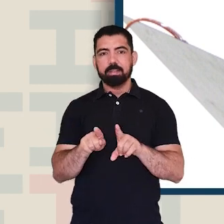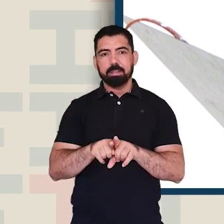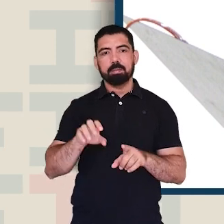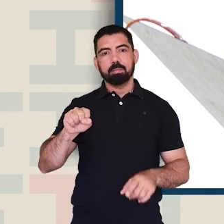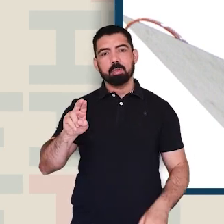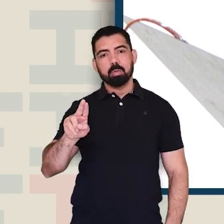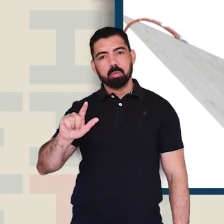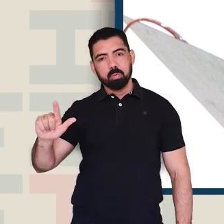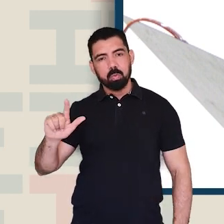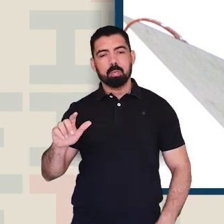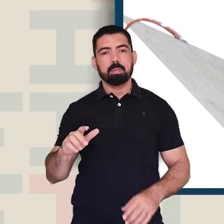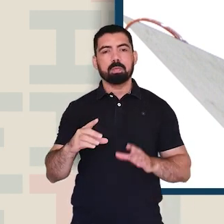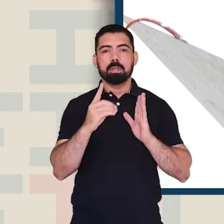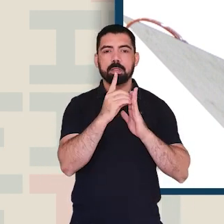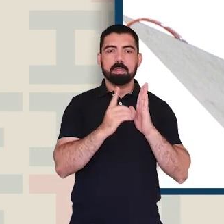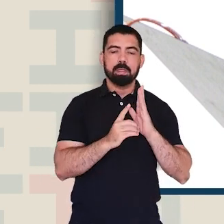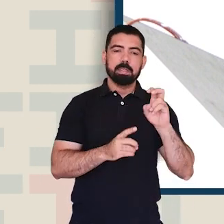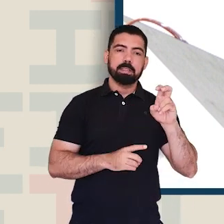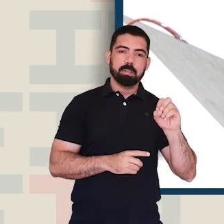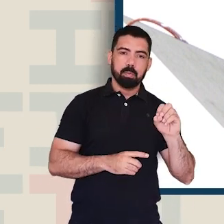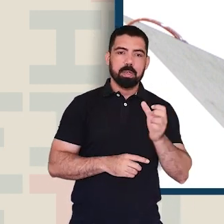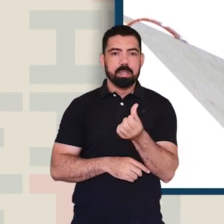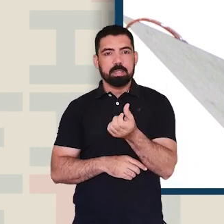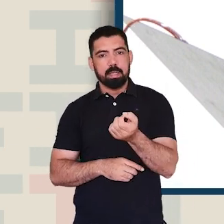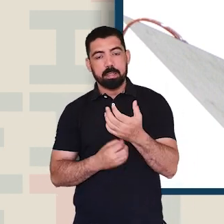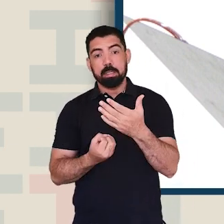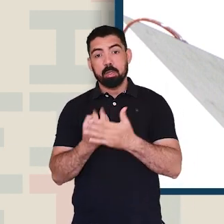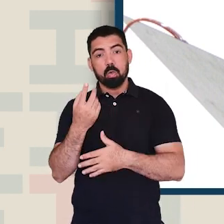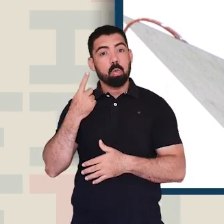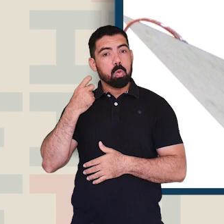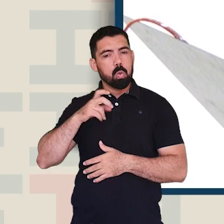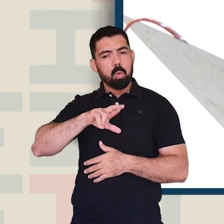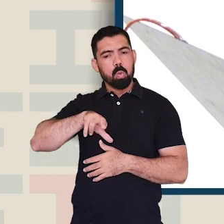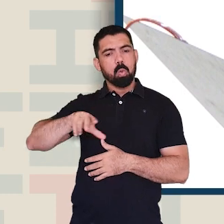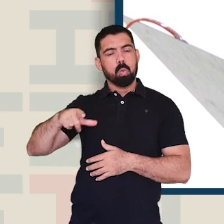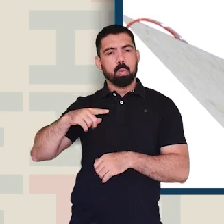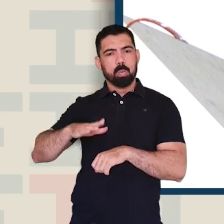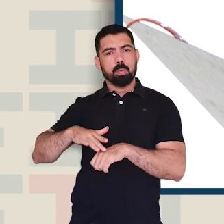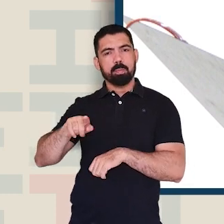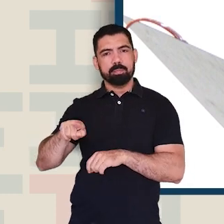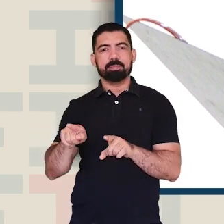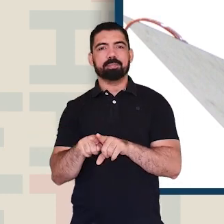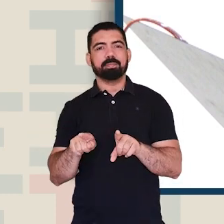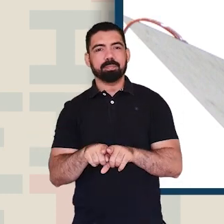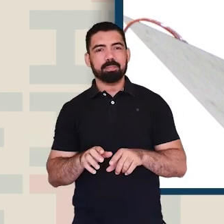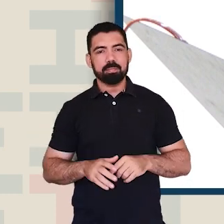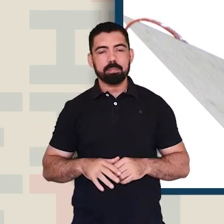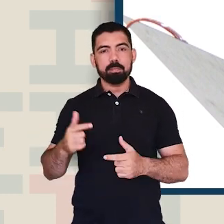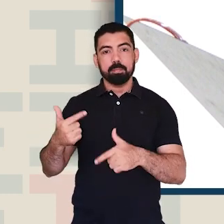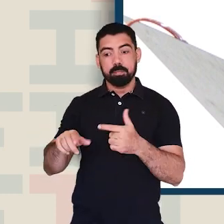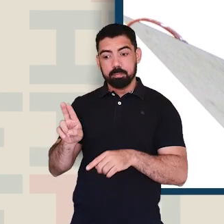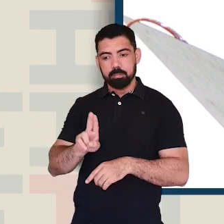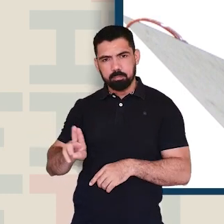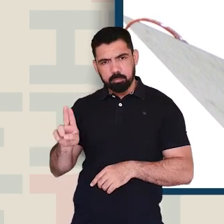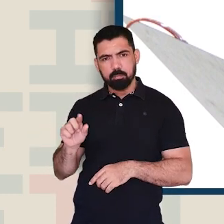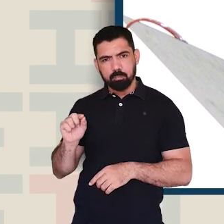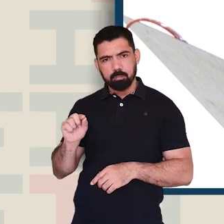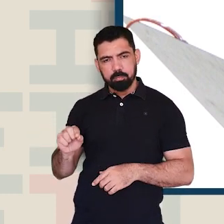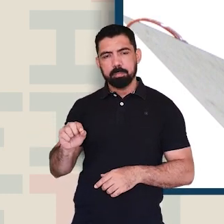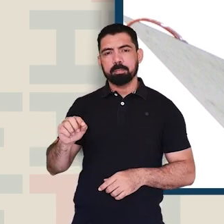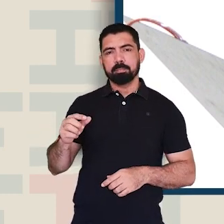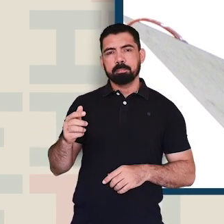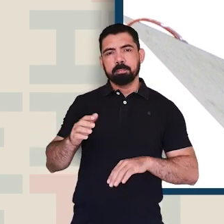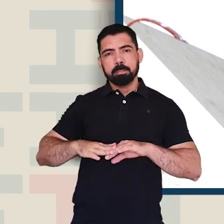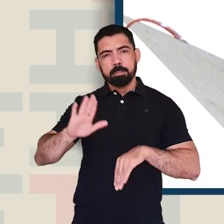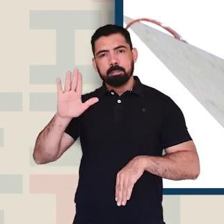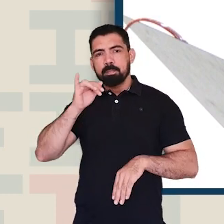50, 60, foram criando também sonoridades um pouco diferentes. E trabalhando com minimalismo, né?